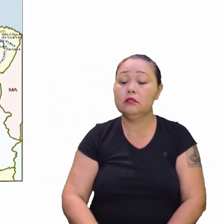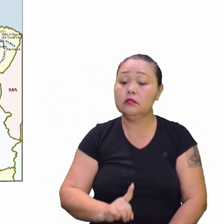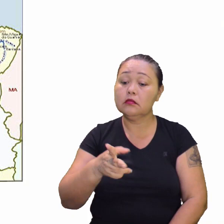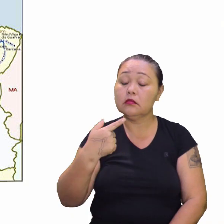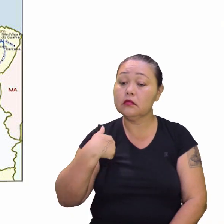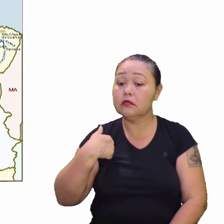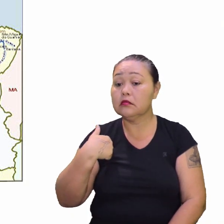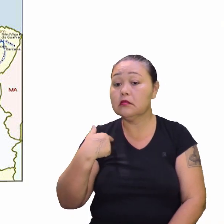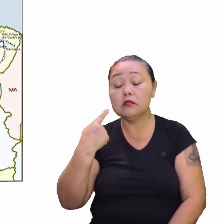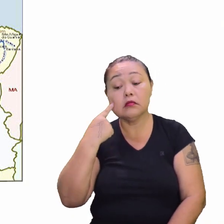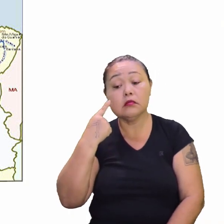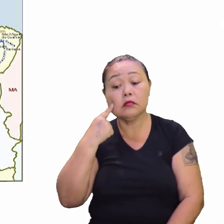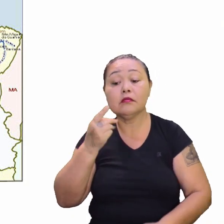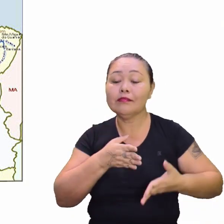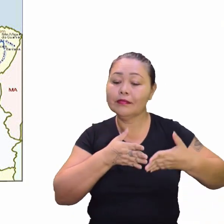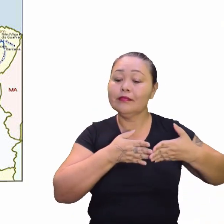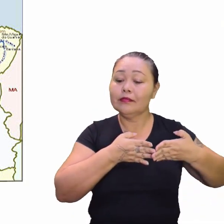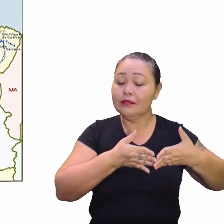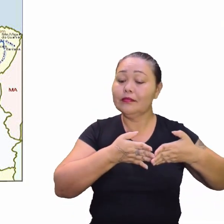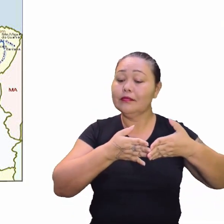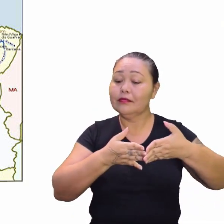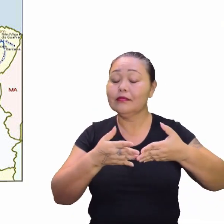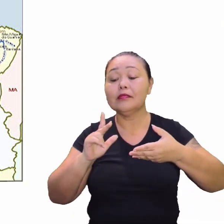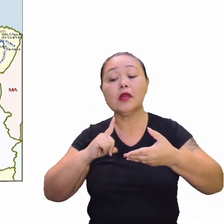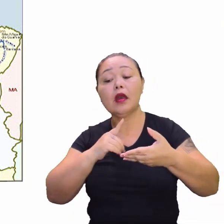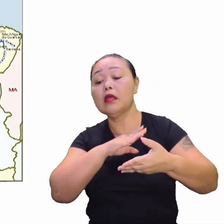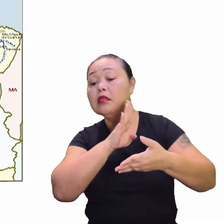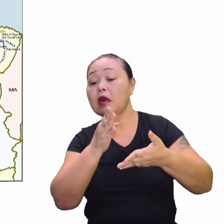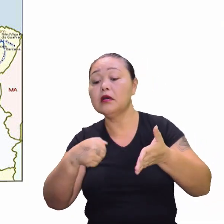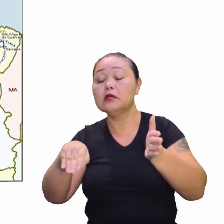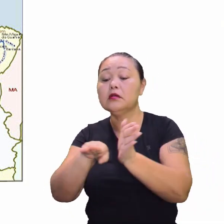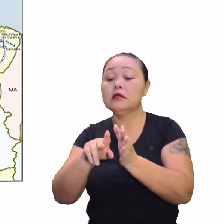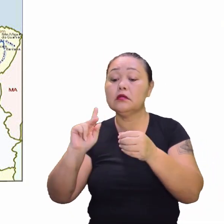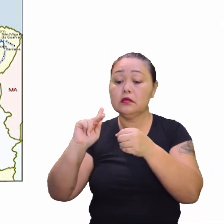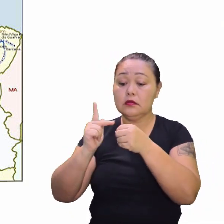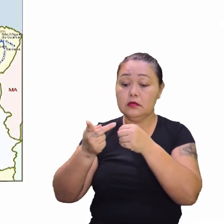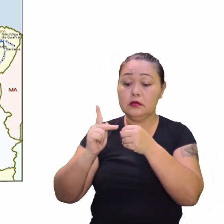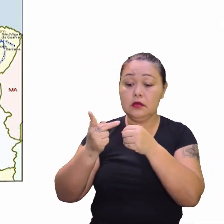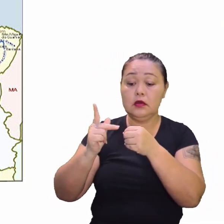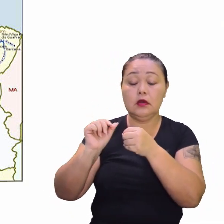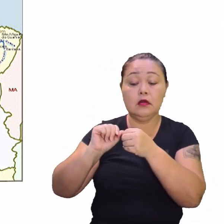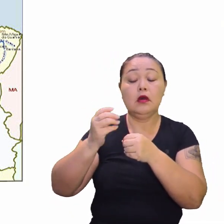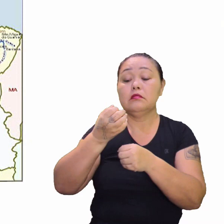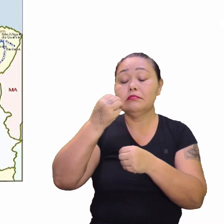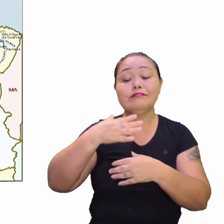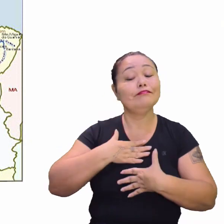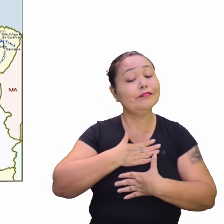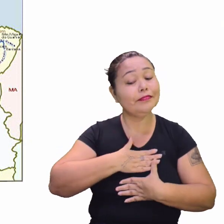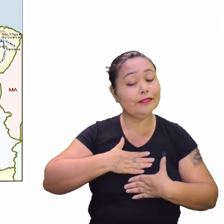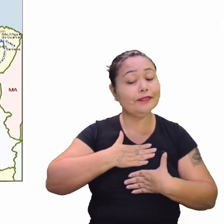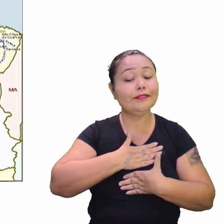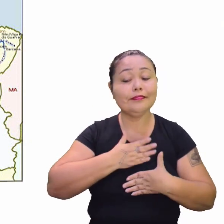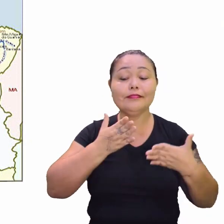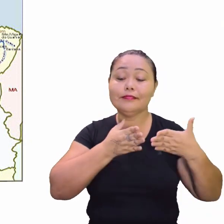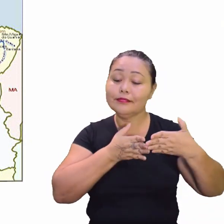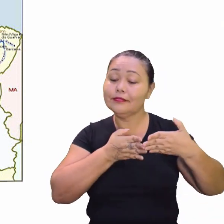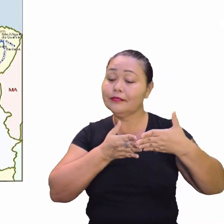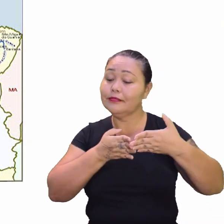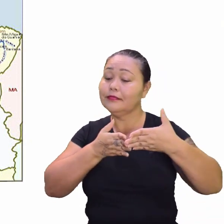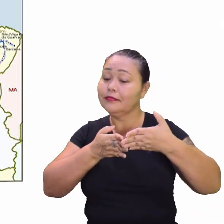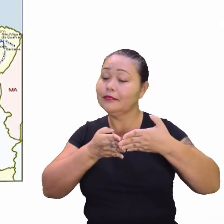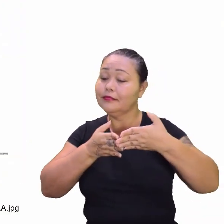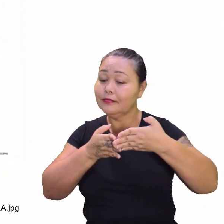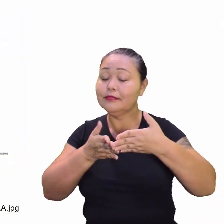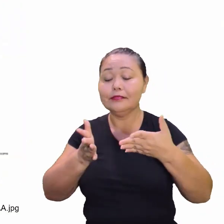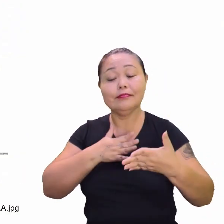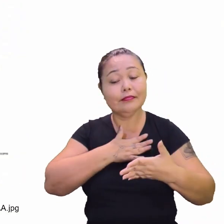um jeito aí de um dia descer o rio, né? Chegar até lá no Maitá. Exatamente. Falei durante a aula, muito agradável, muito gostoso a viagem. Okay? Ótimo.